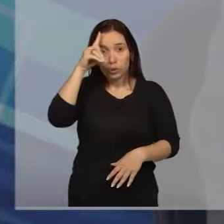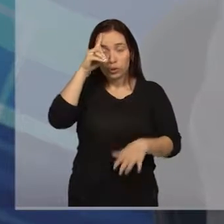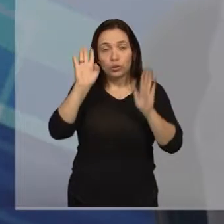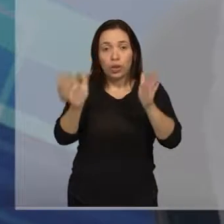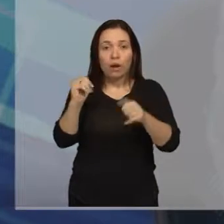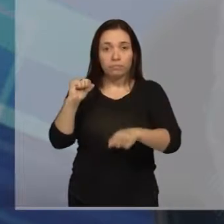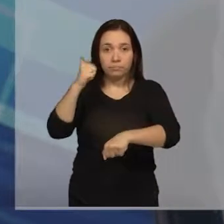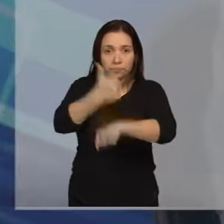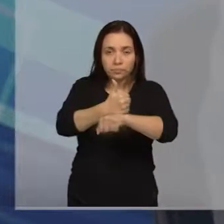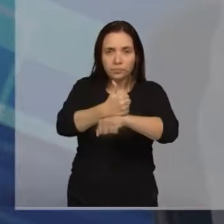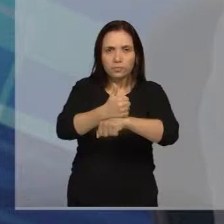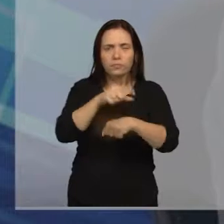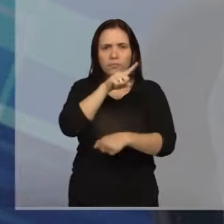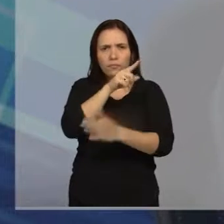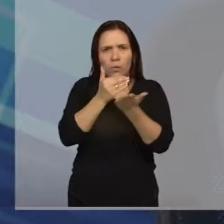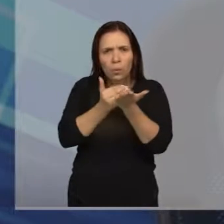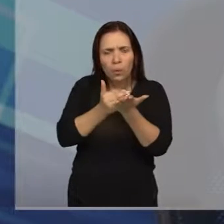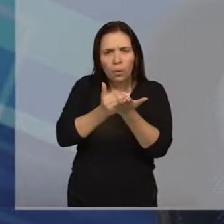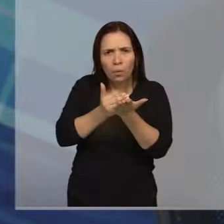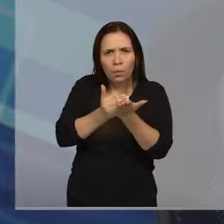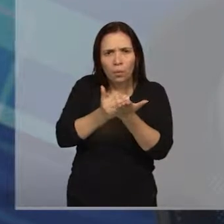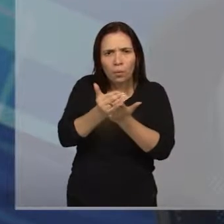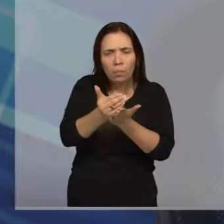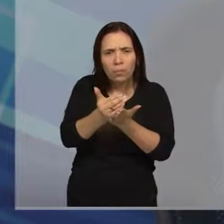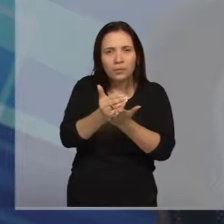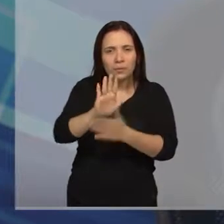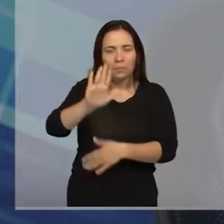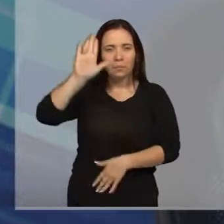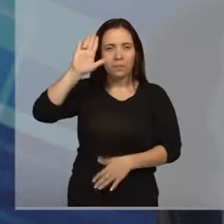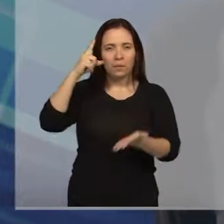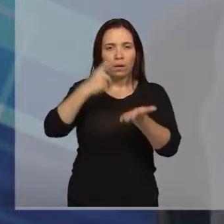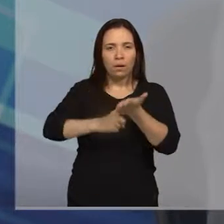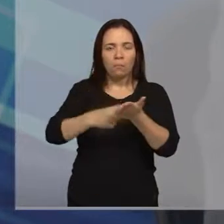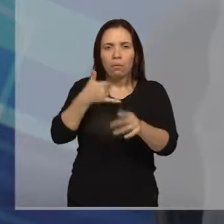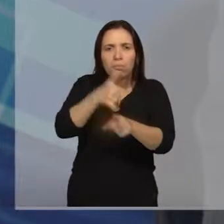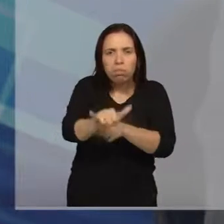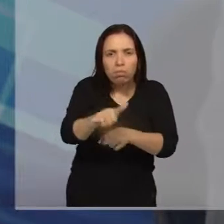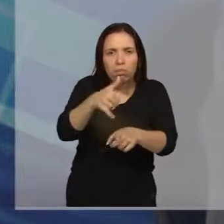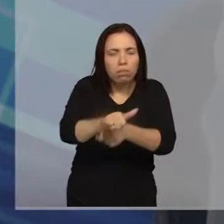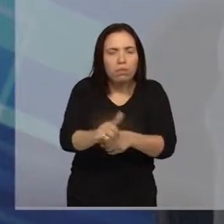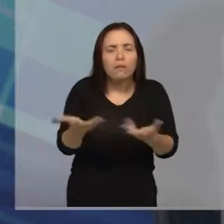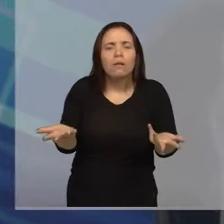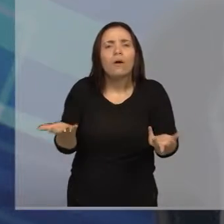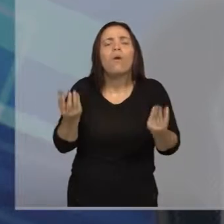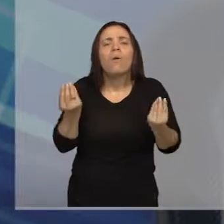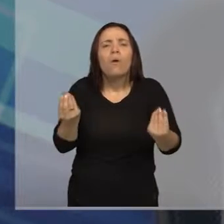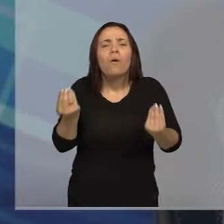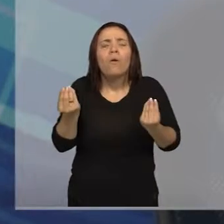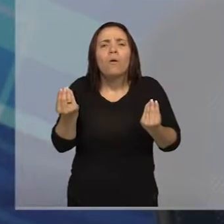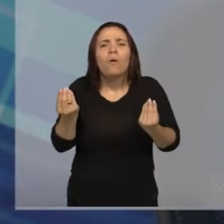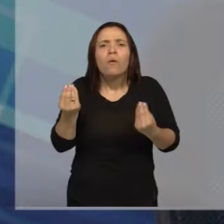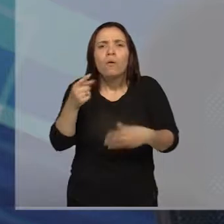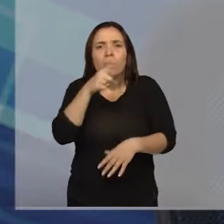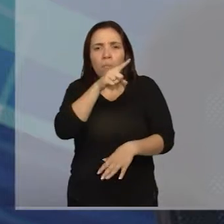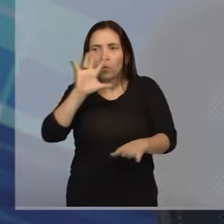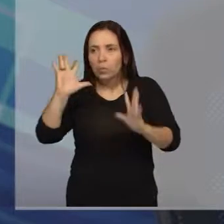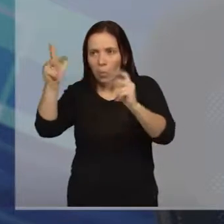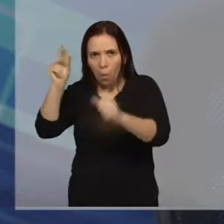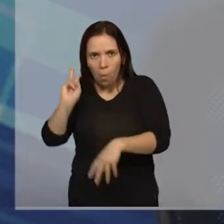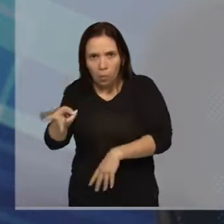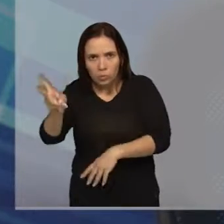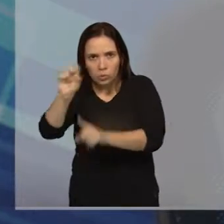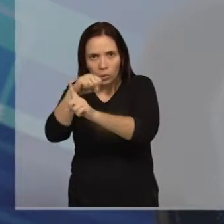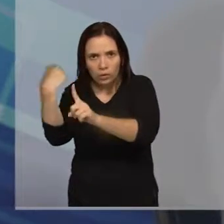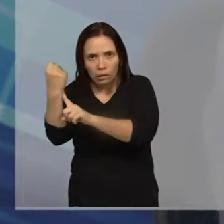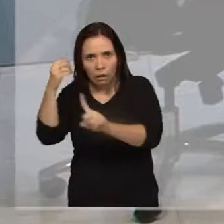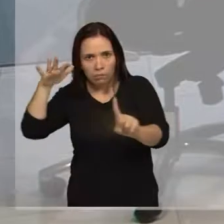governo, ele já vai tomando medidas que vai contra aquilo que estava prometido. Qual é a possibilidade de manutenção dessa credibilidade, dessa